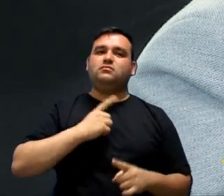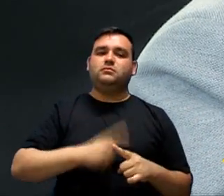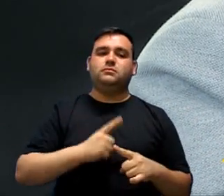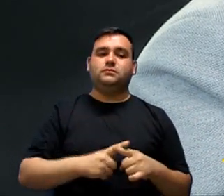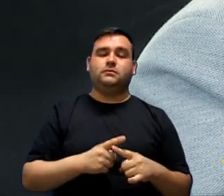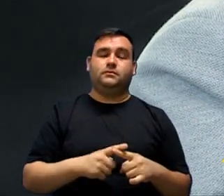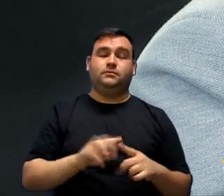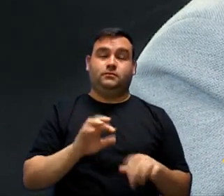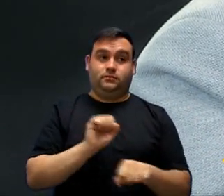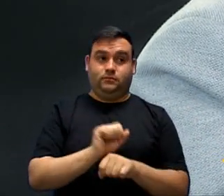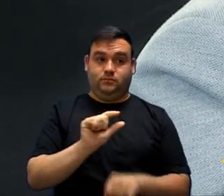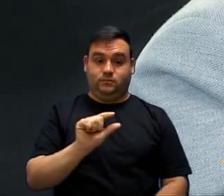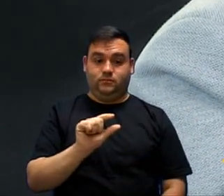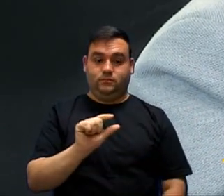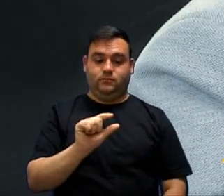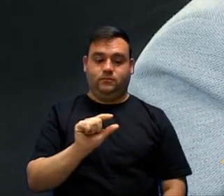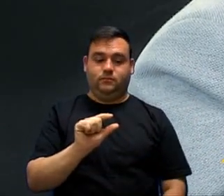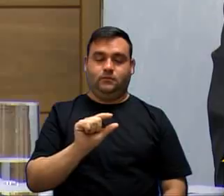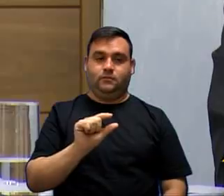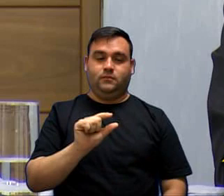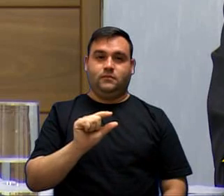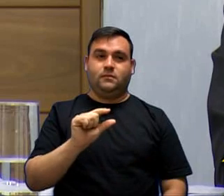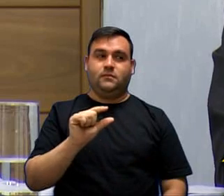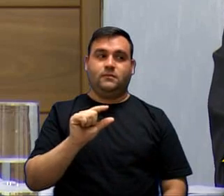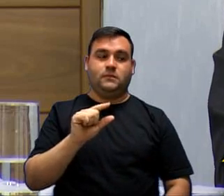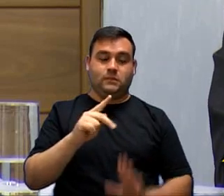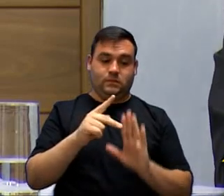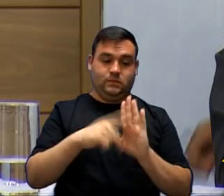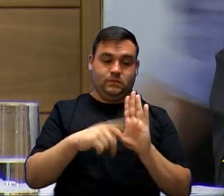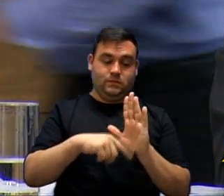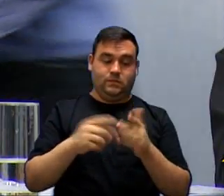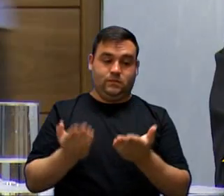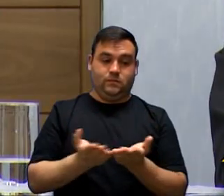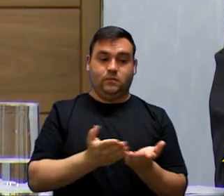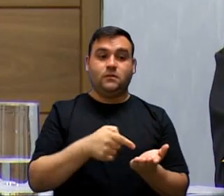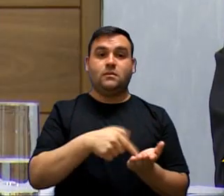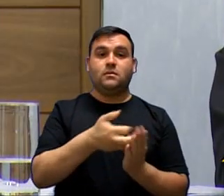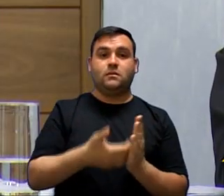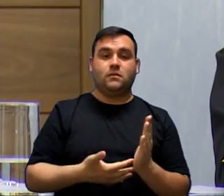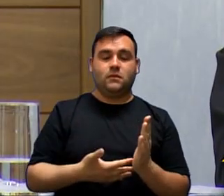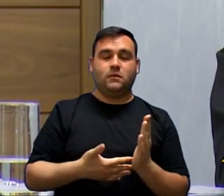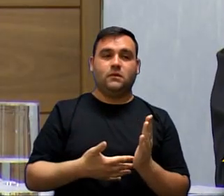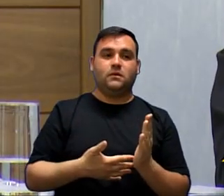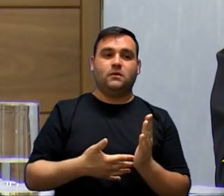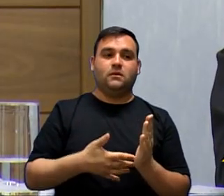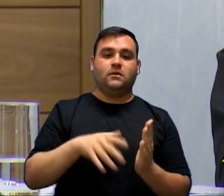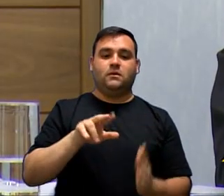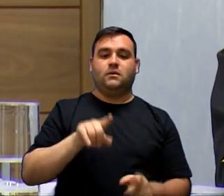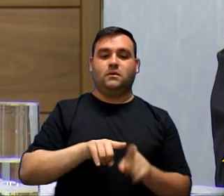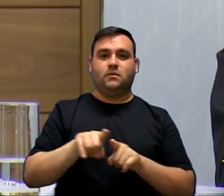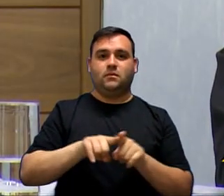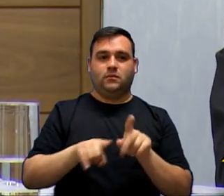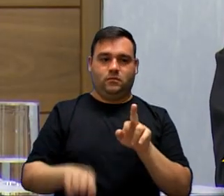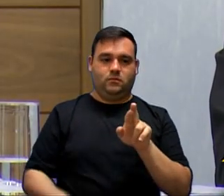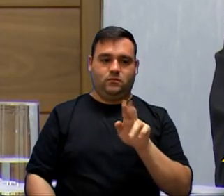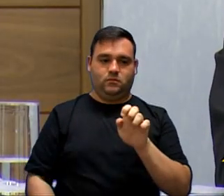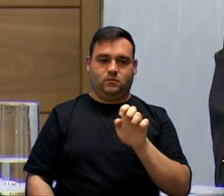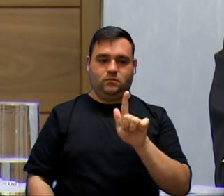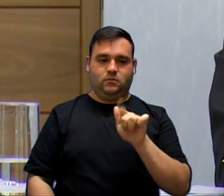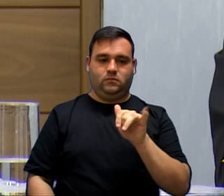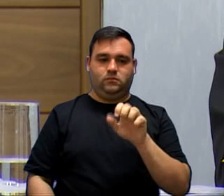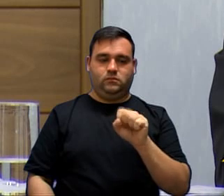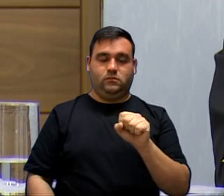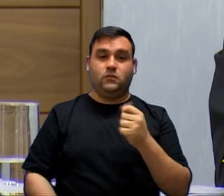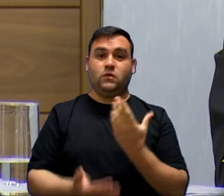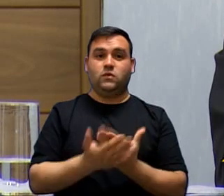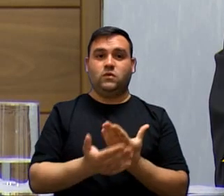Rosângela... Só um minuto, vereador. Acabou ficando... O projeto veio da denominação Irmã Regis,